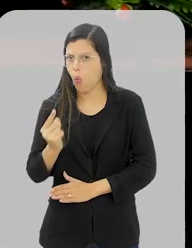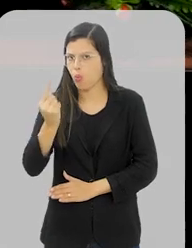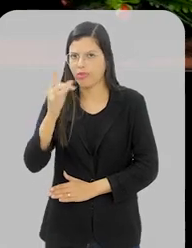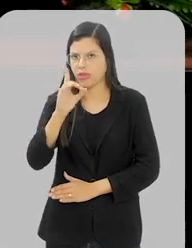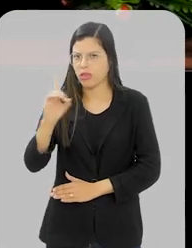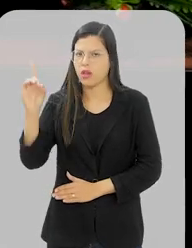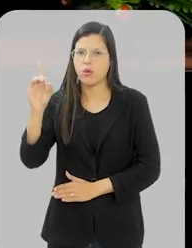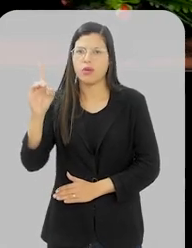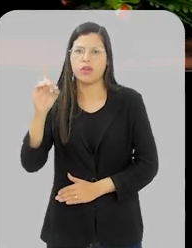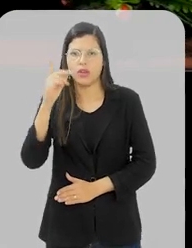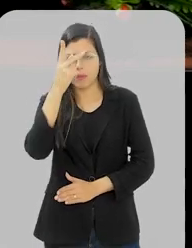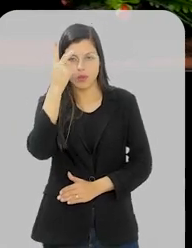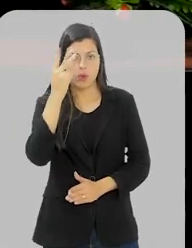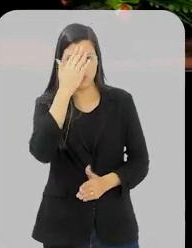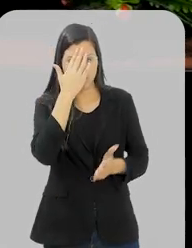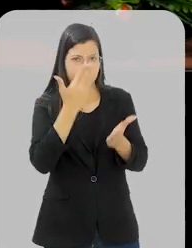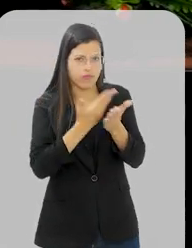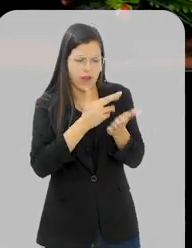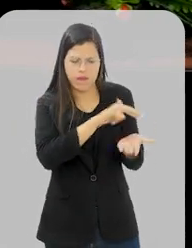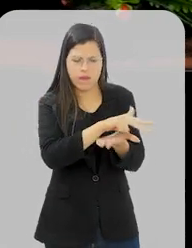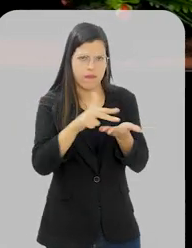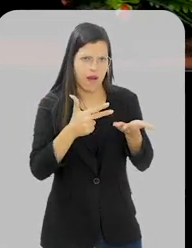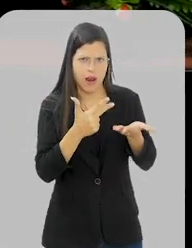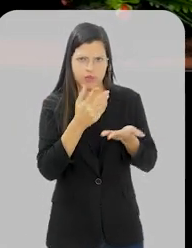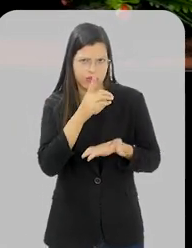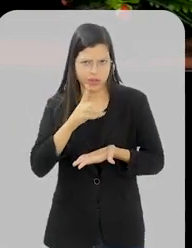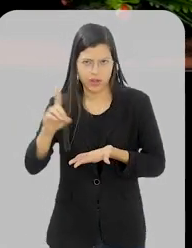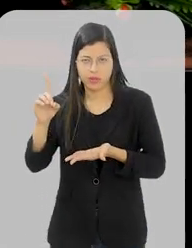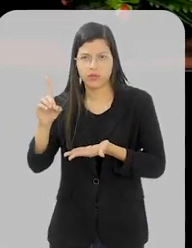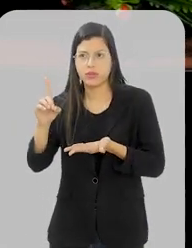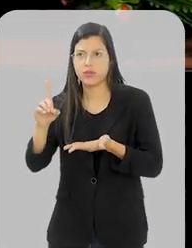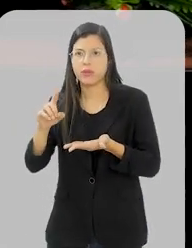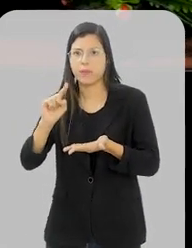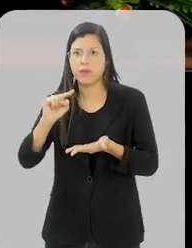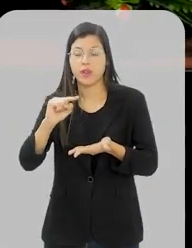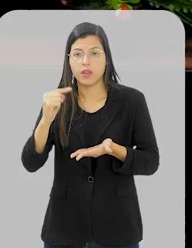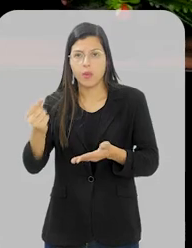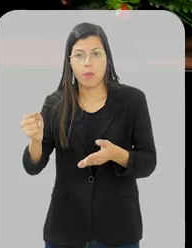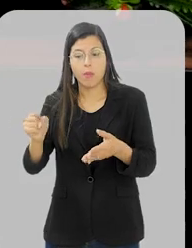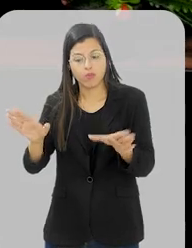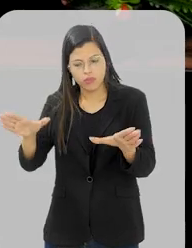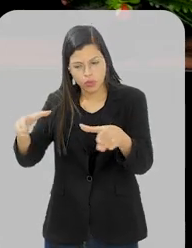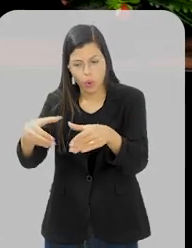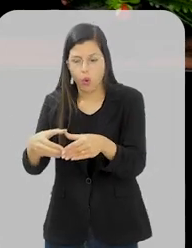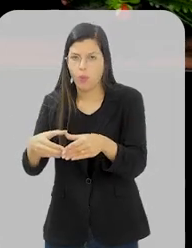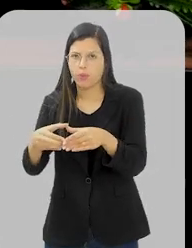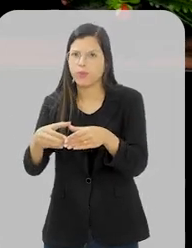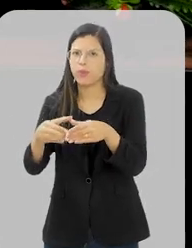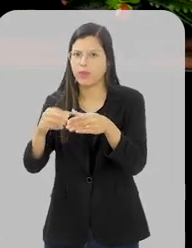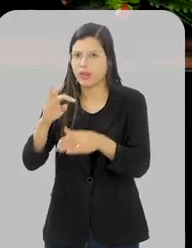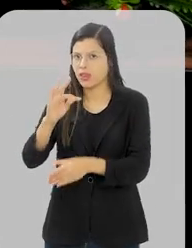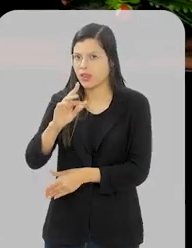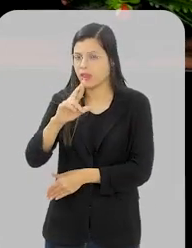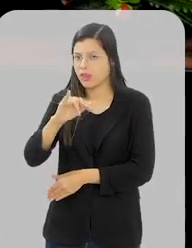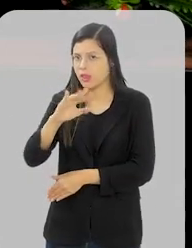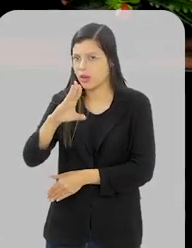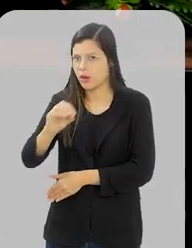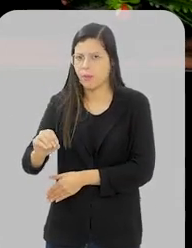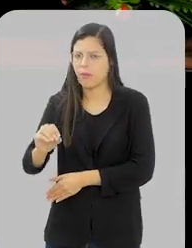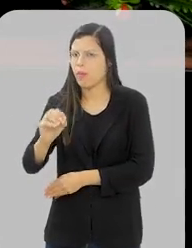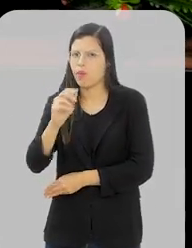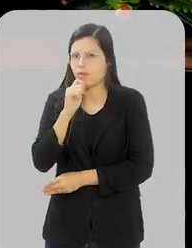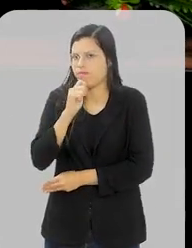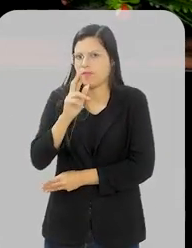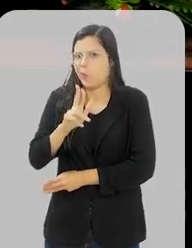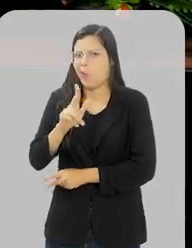essa esse problema todo depois a a a a tribo né porque a ainda ainda não era uma nação não era não era um povo era tribo foi foi